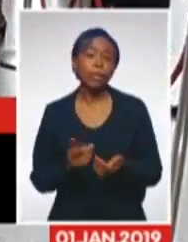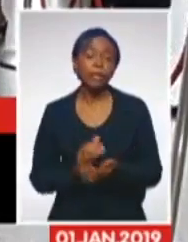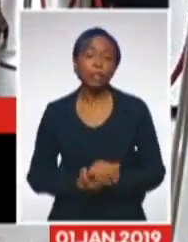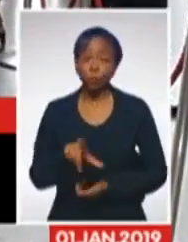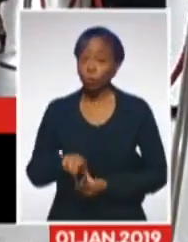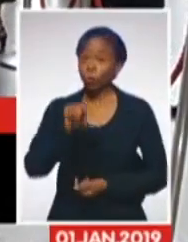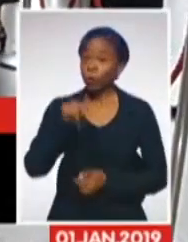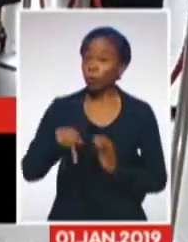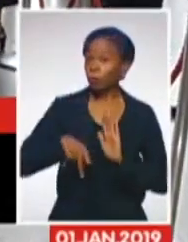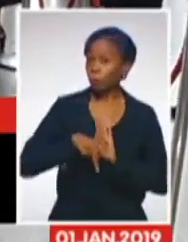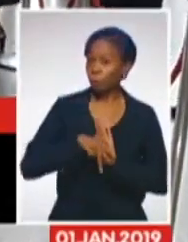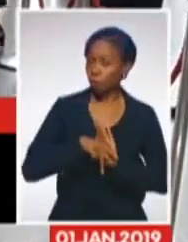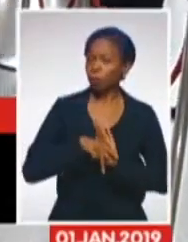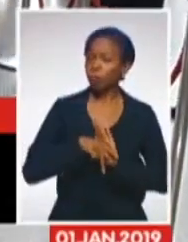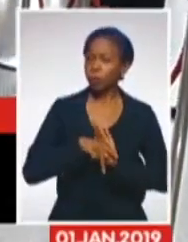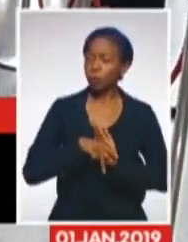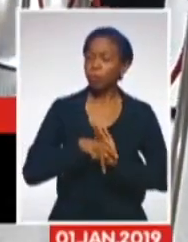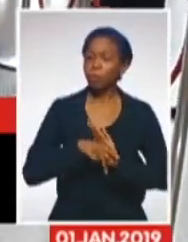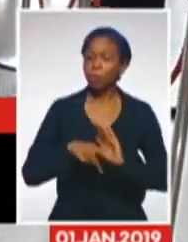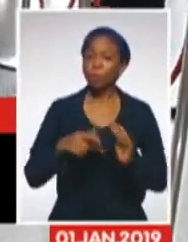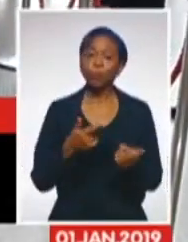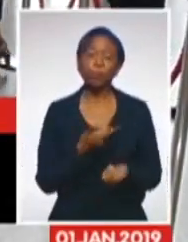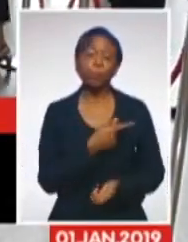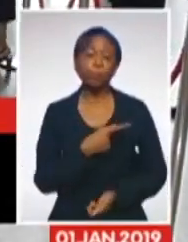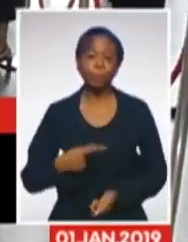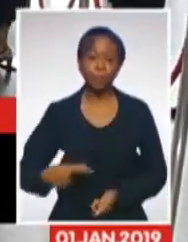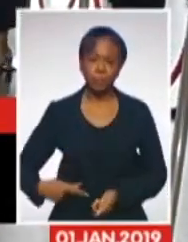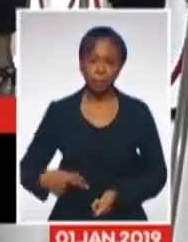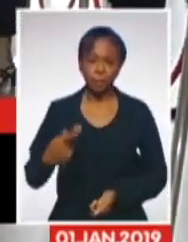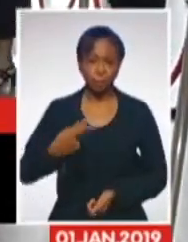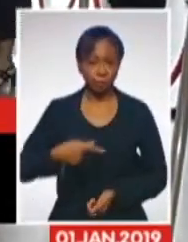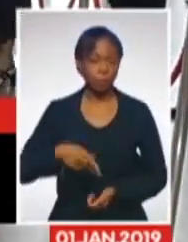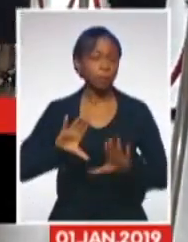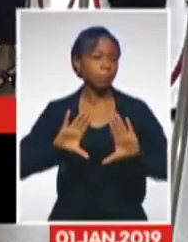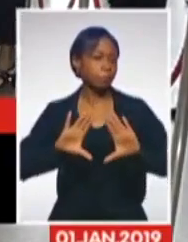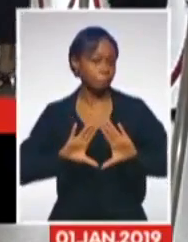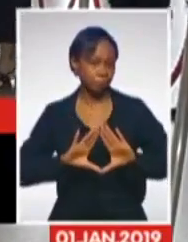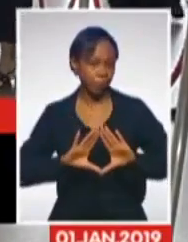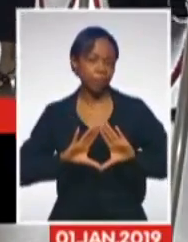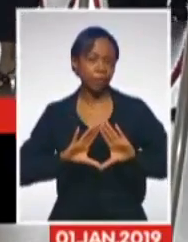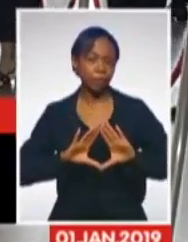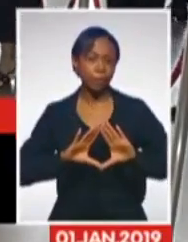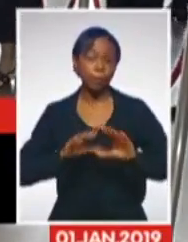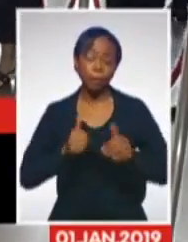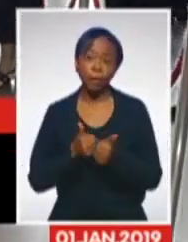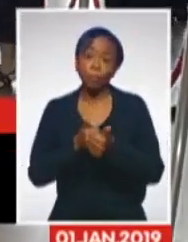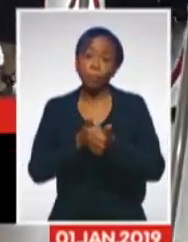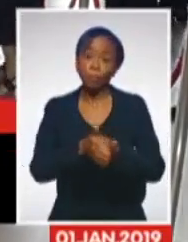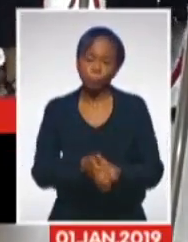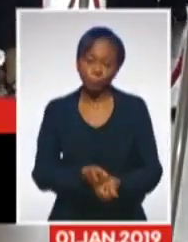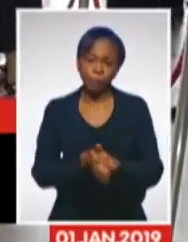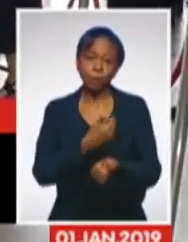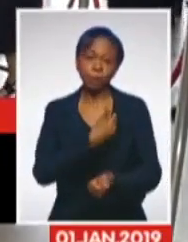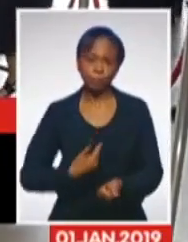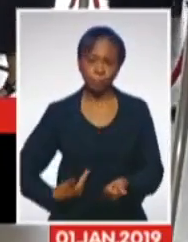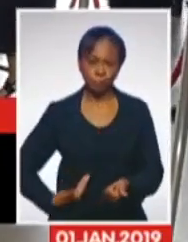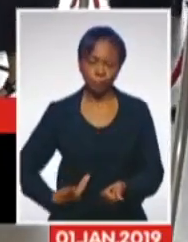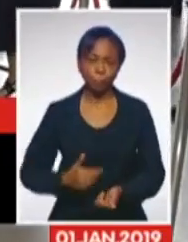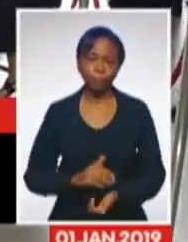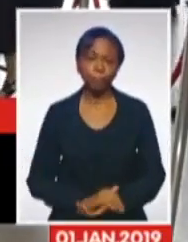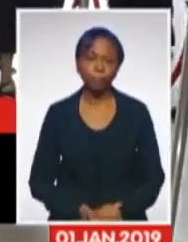Lopes, para recepcionar o novo governador eleito. É a cerimônia de posse que você acompanha aqui pela TV Assembleia.